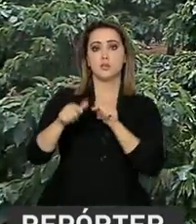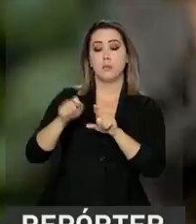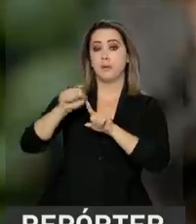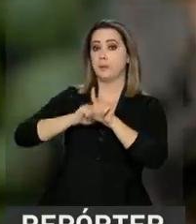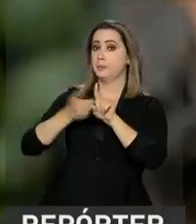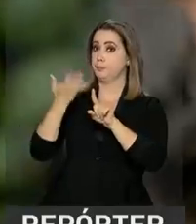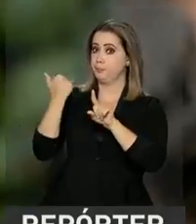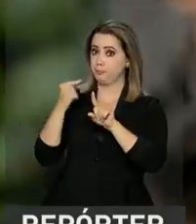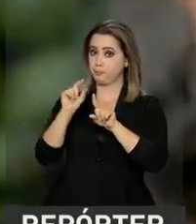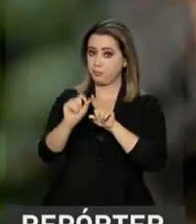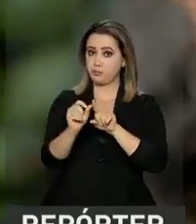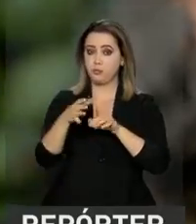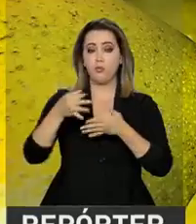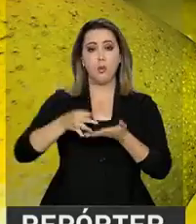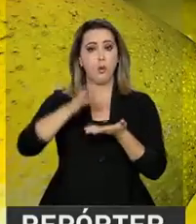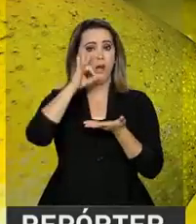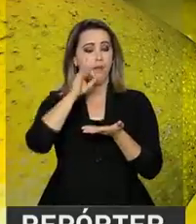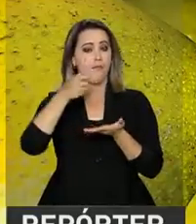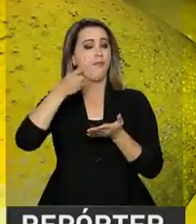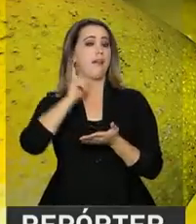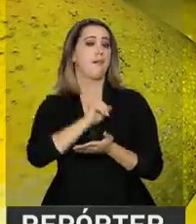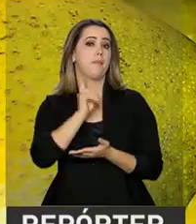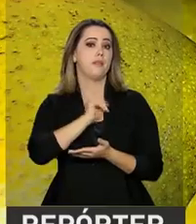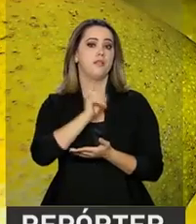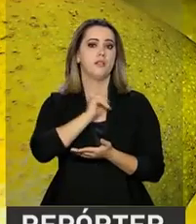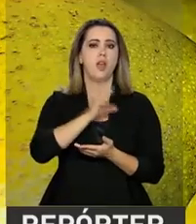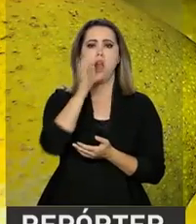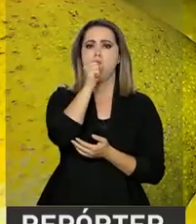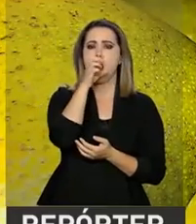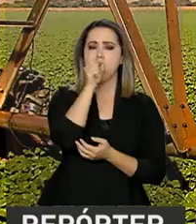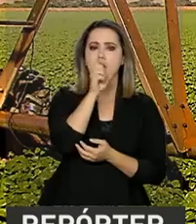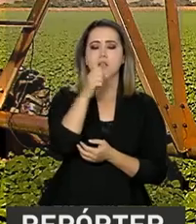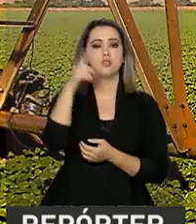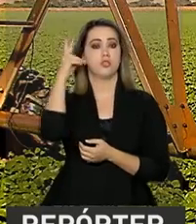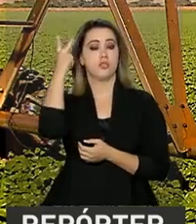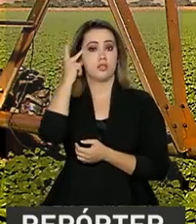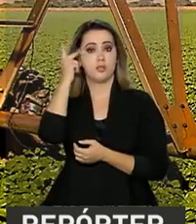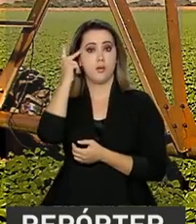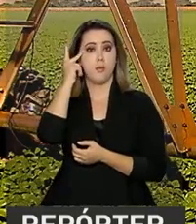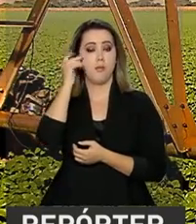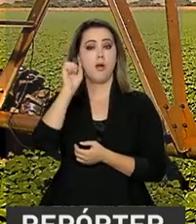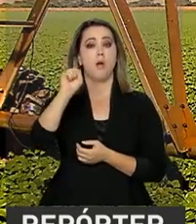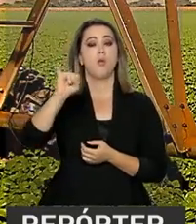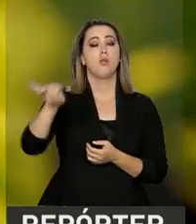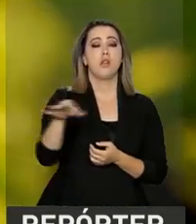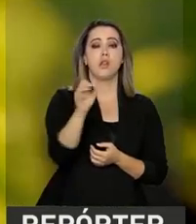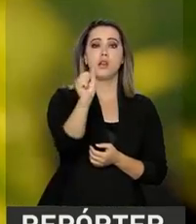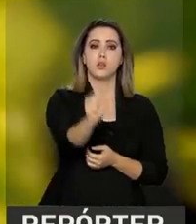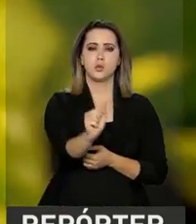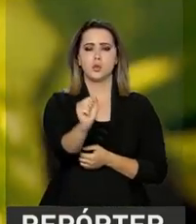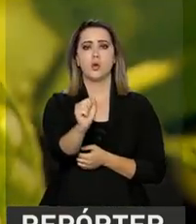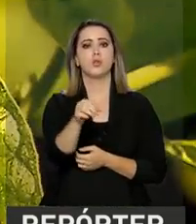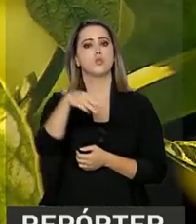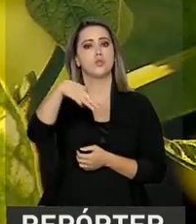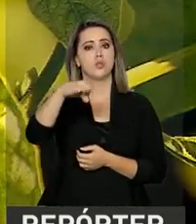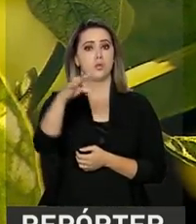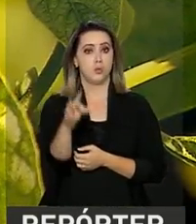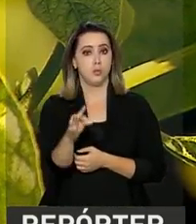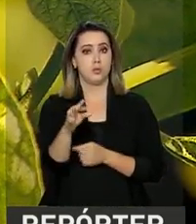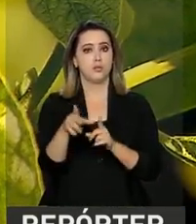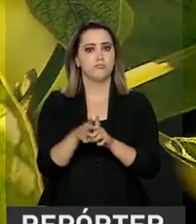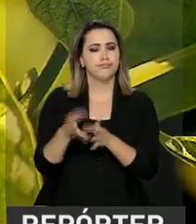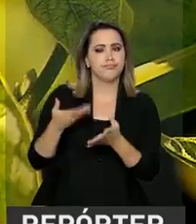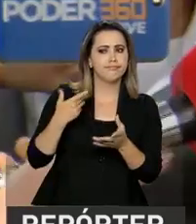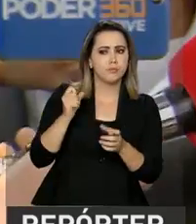passado o café em Minas o cultivo de laranja em São Paulo e a soja no Mato Grosso Puxaram as contratações